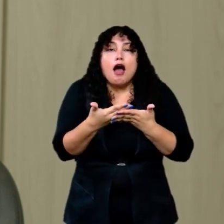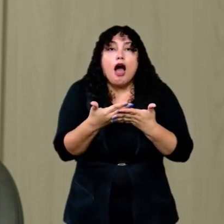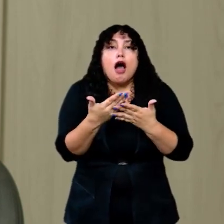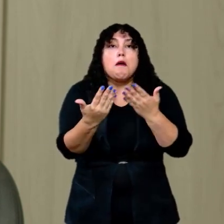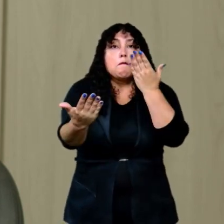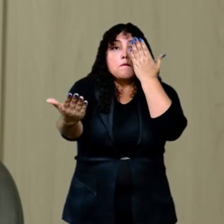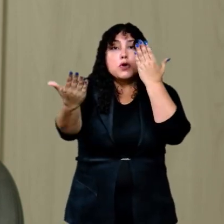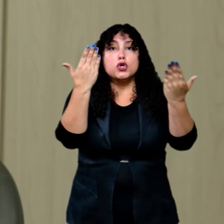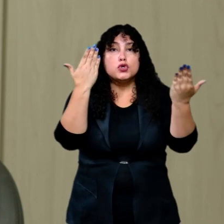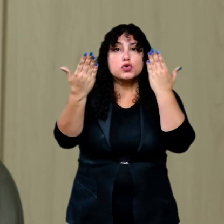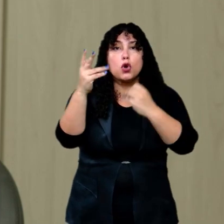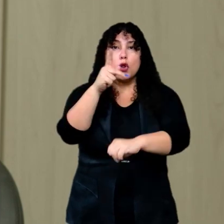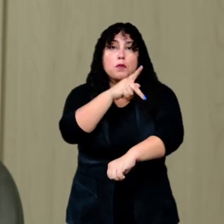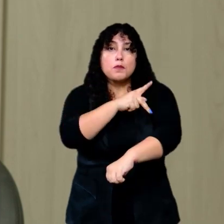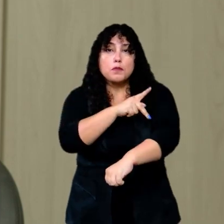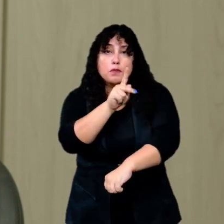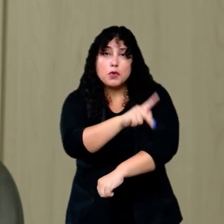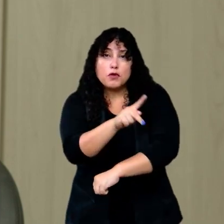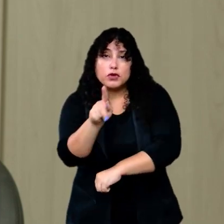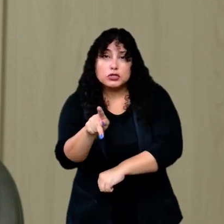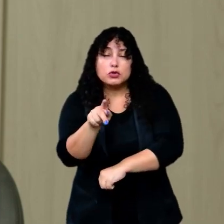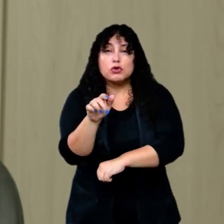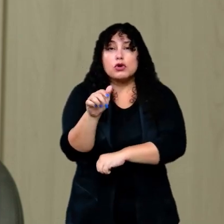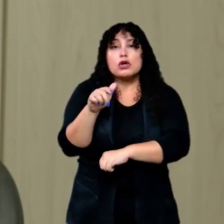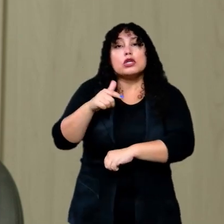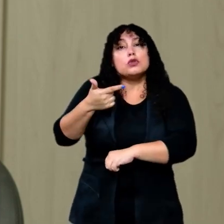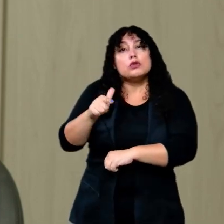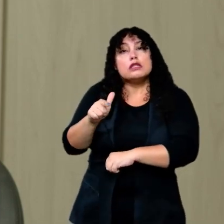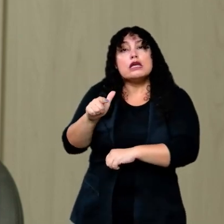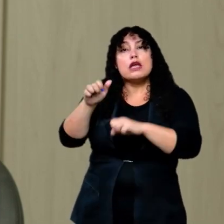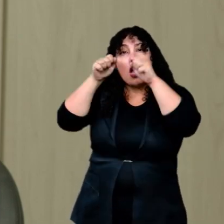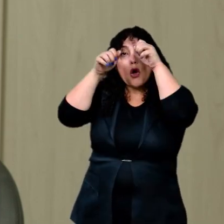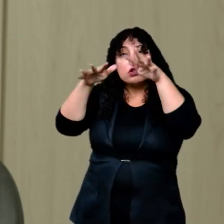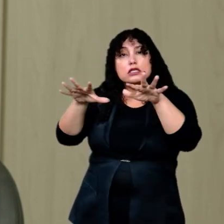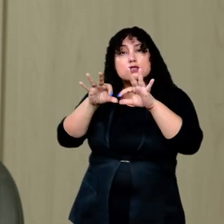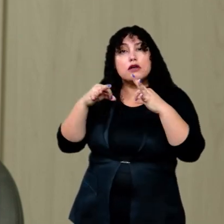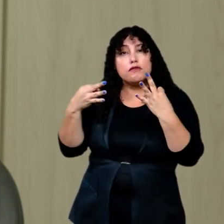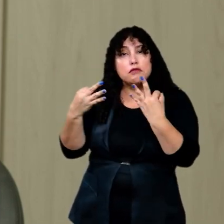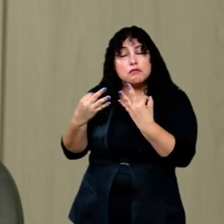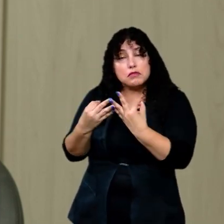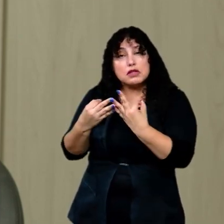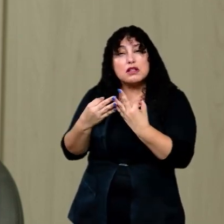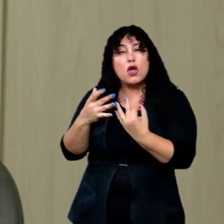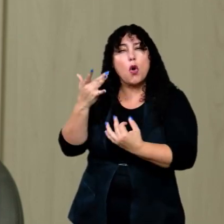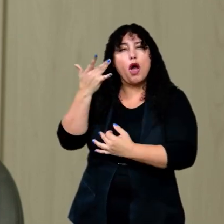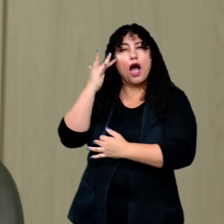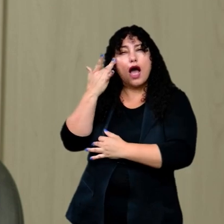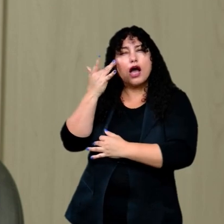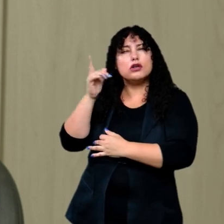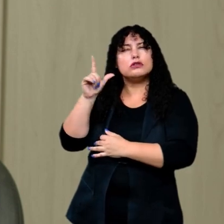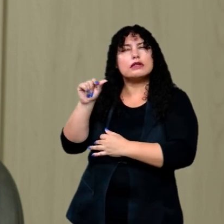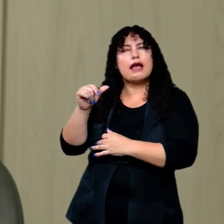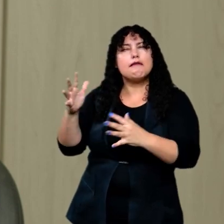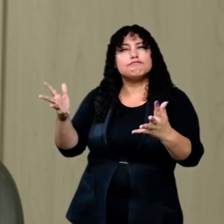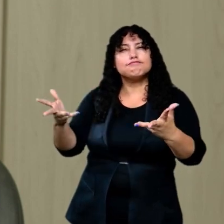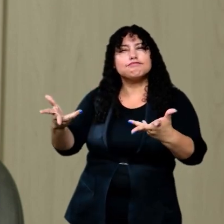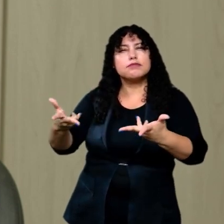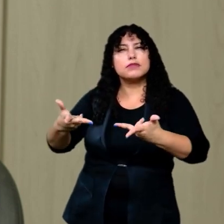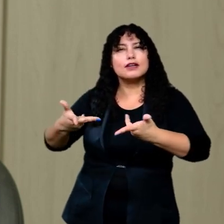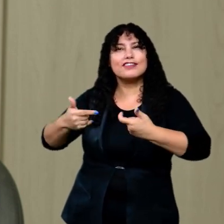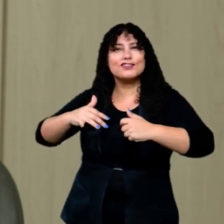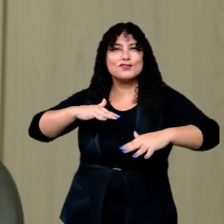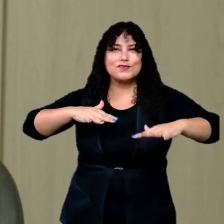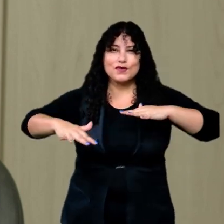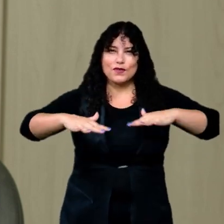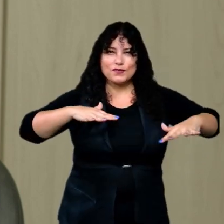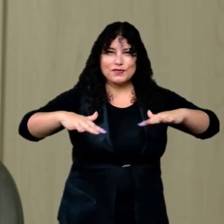psicólogas, professores, que não têm nenhuma pessoa com autismo na família. Então, eu acho que essa é a grande riqueza do movimento, da